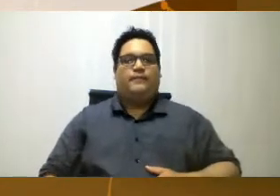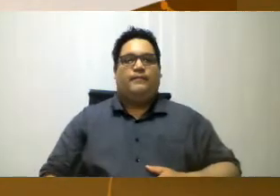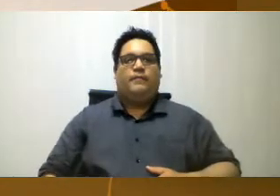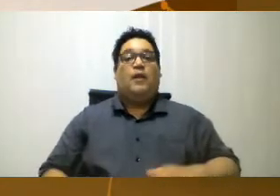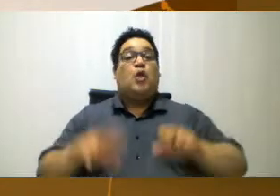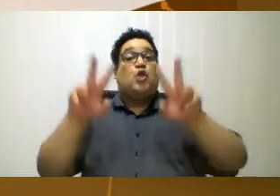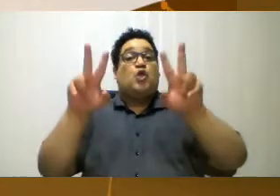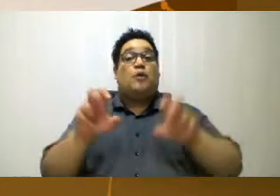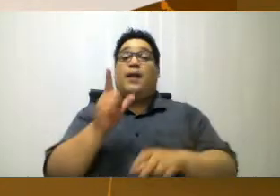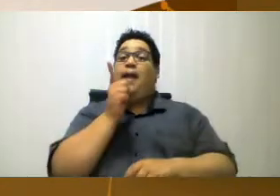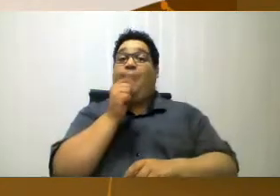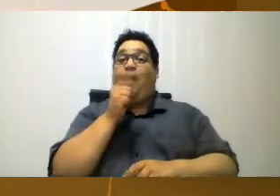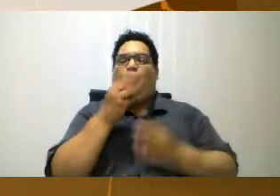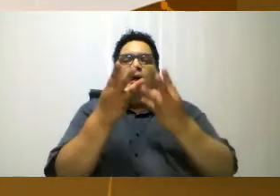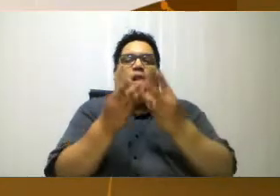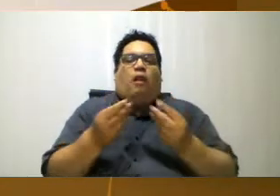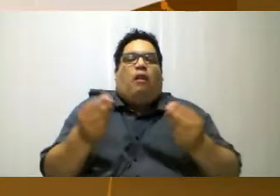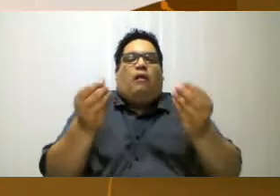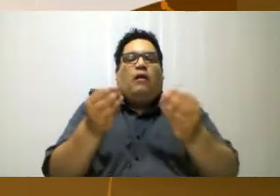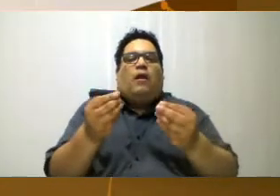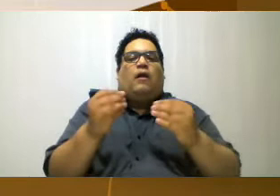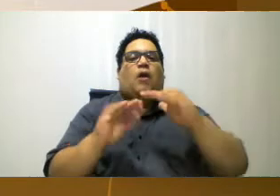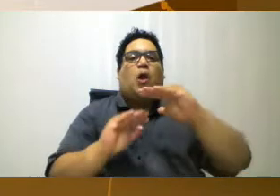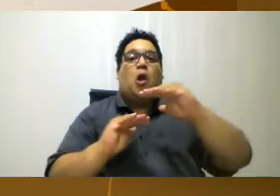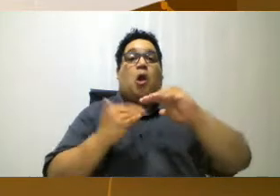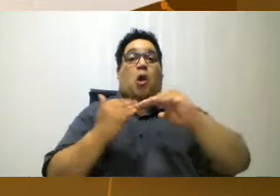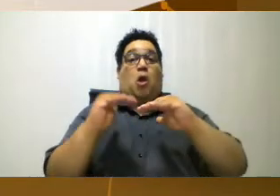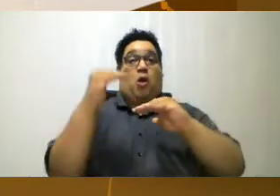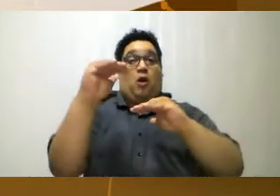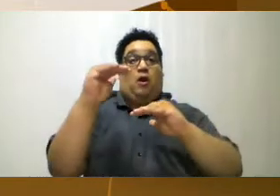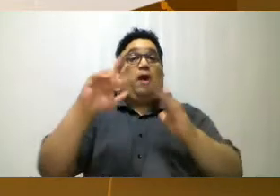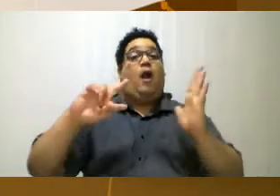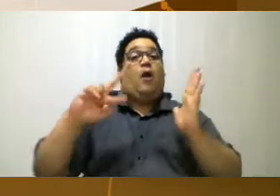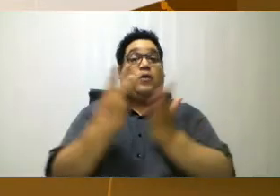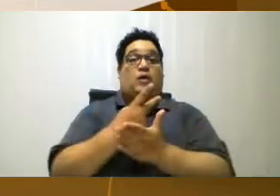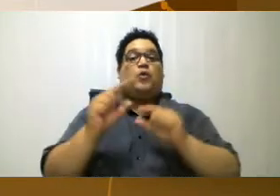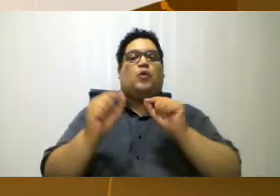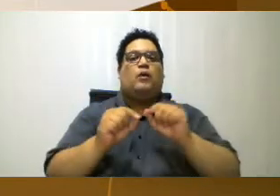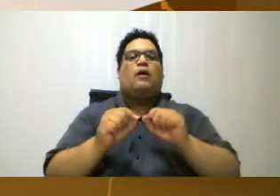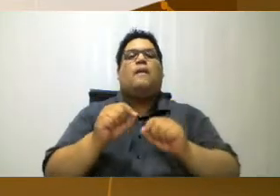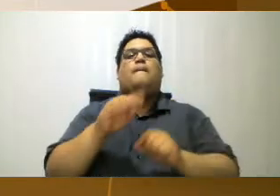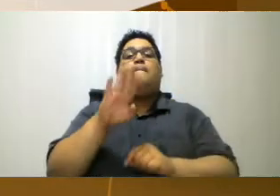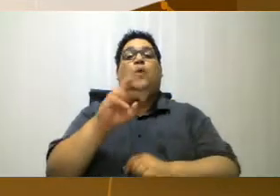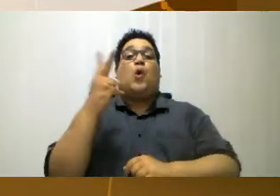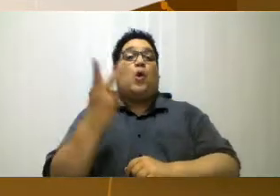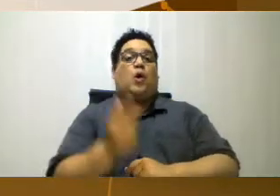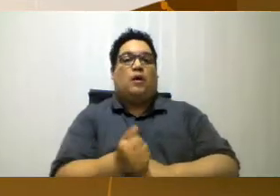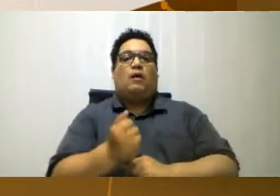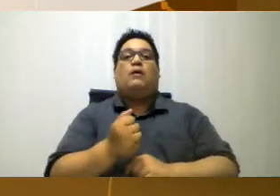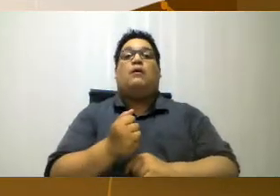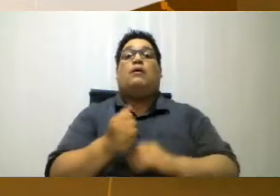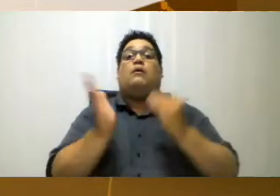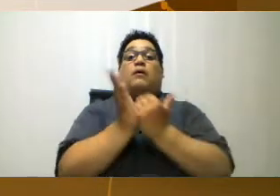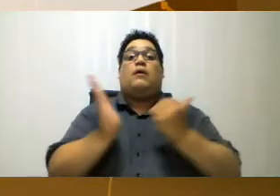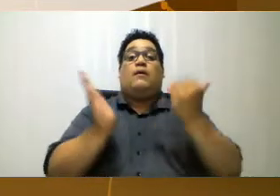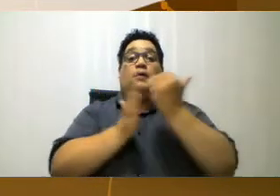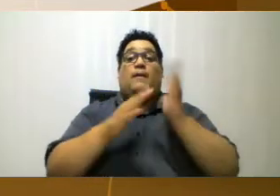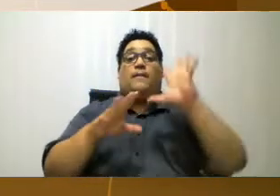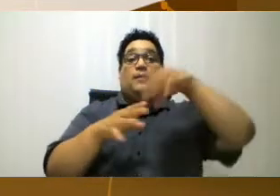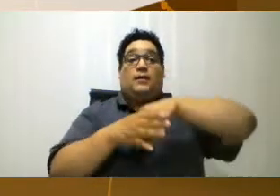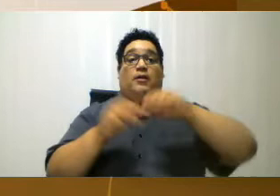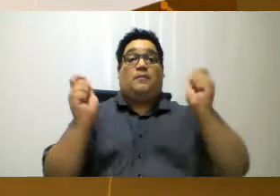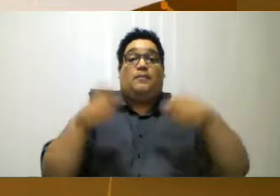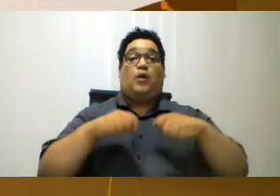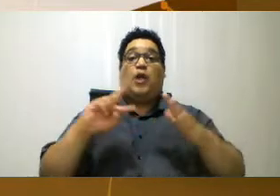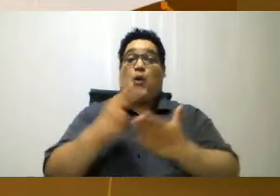alto teor de água, né, o que ele causa? Possibilidade de formação de bolhas em situações de sobrecarga ou no carregamento repentino, né?